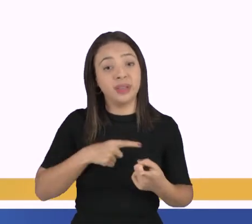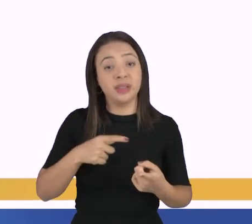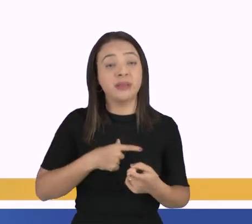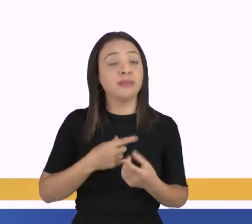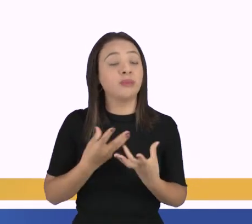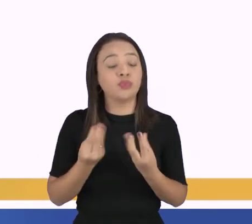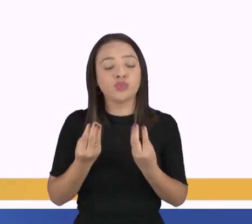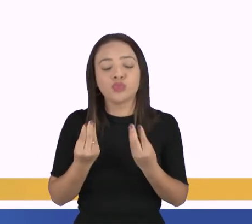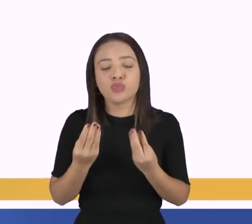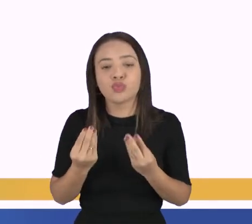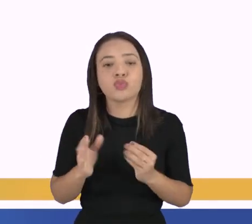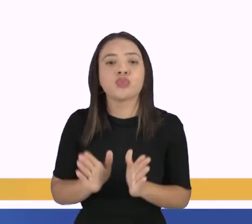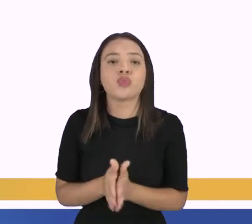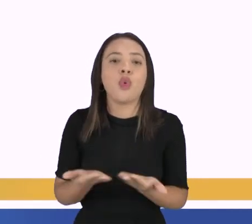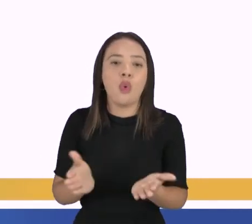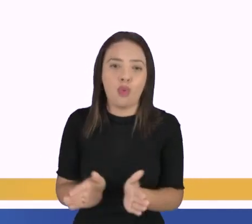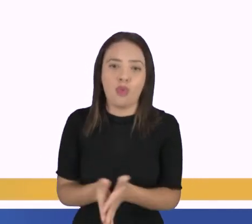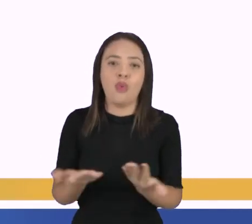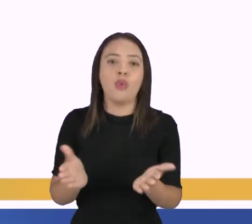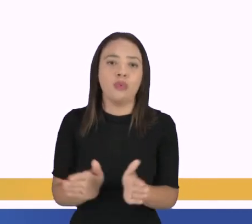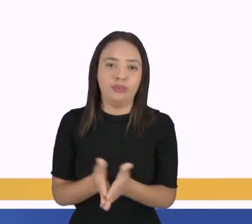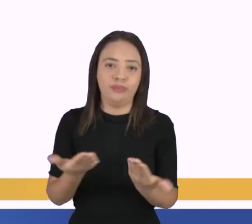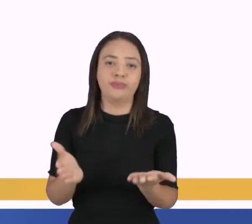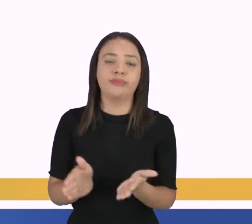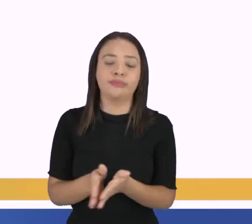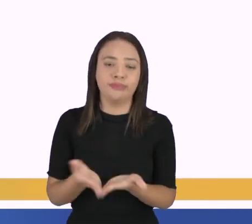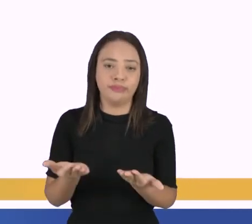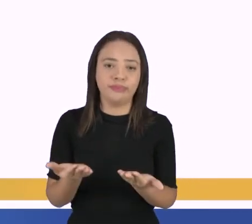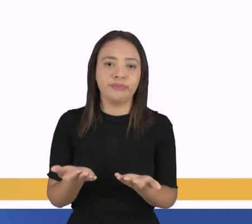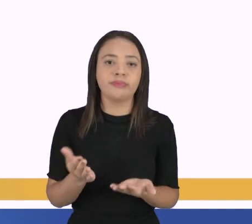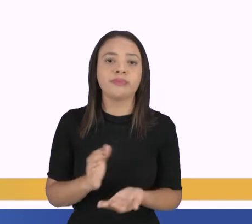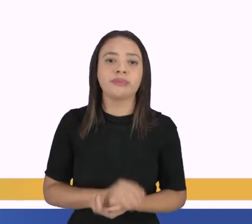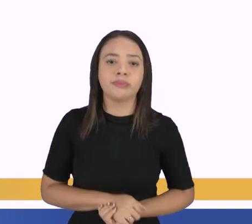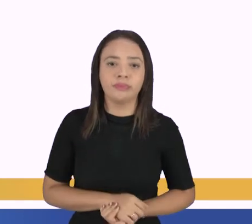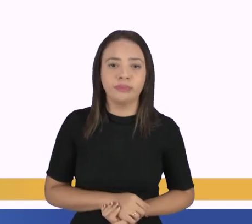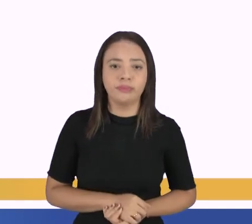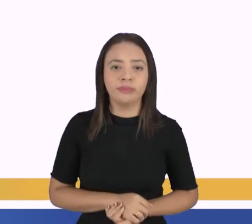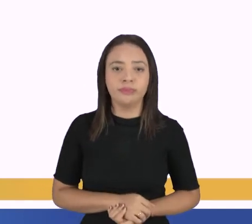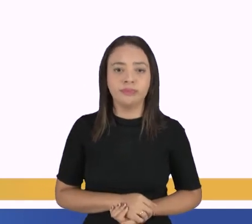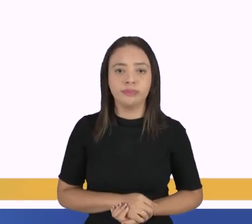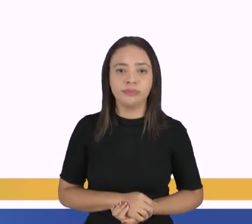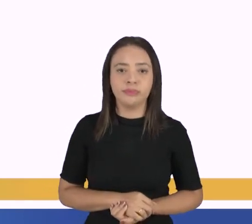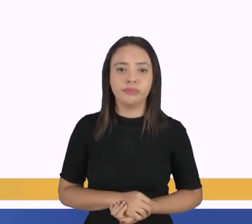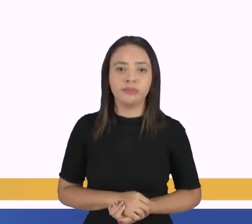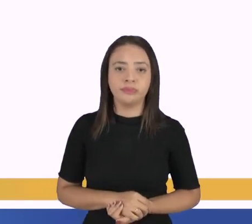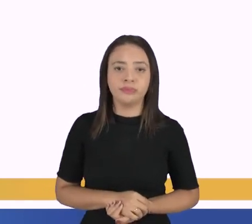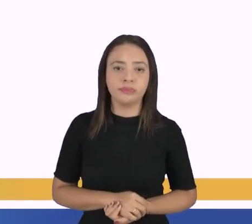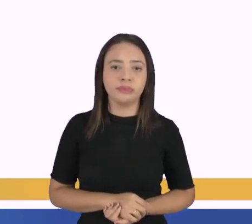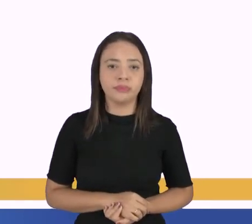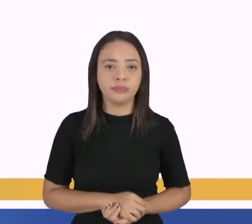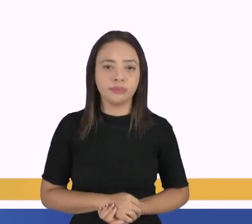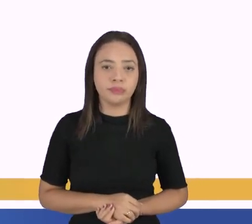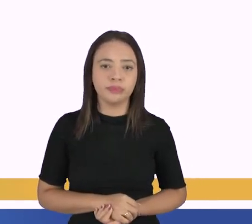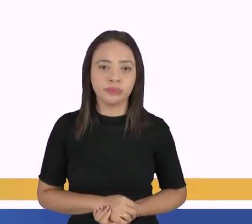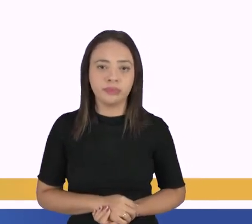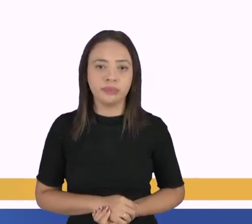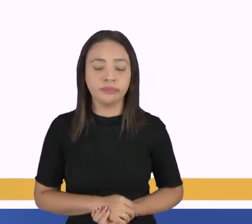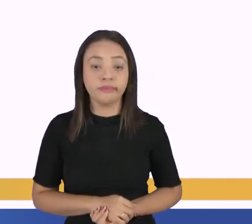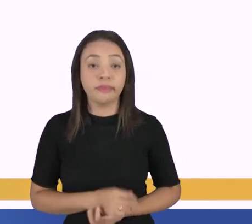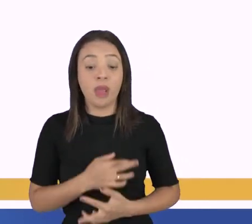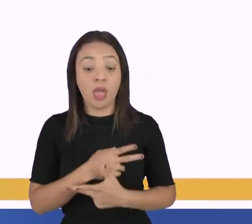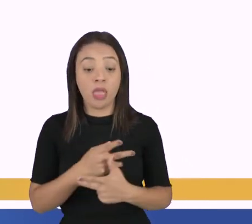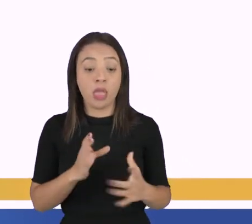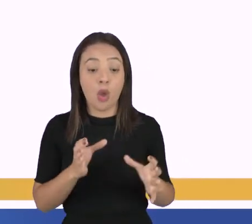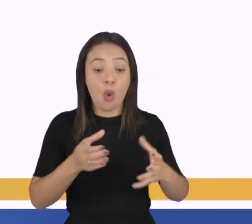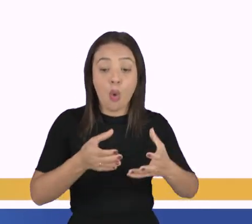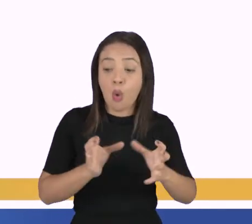divisão, né, econômica, social, mas, infelizmente, 1% da população acumula todas essas riquezas. Vários grupos,